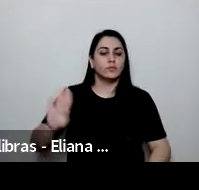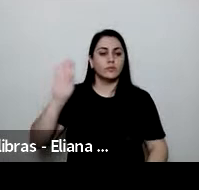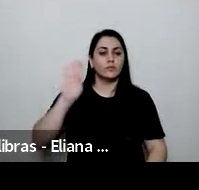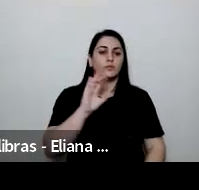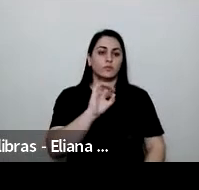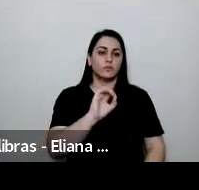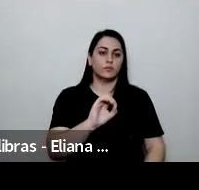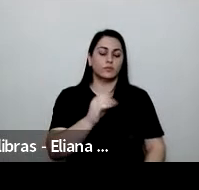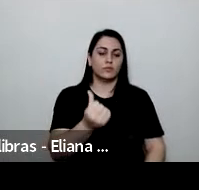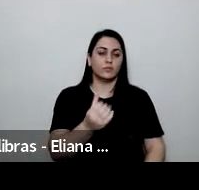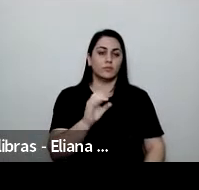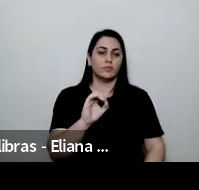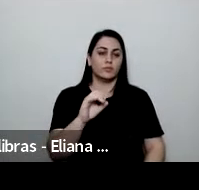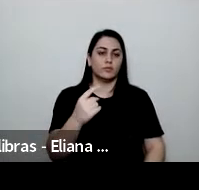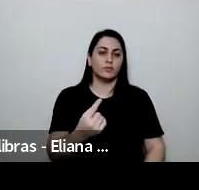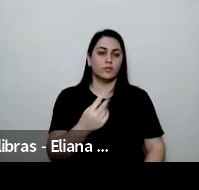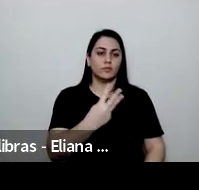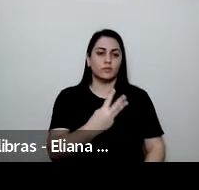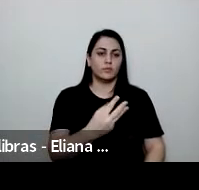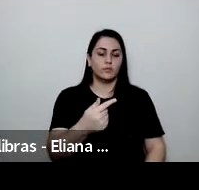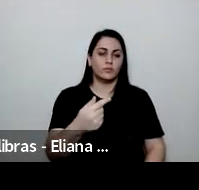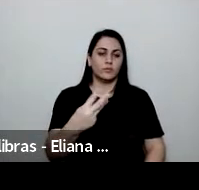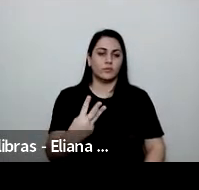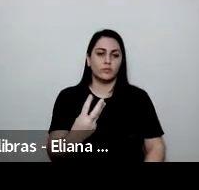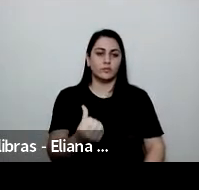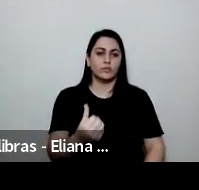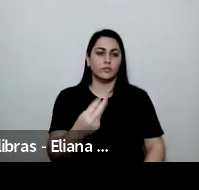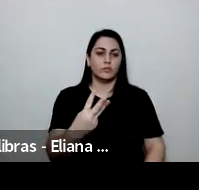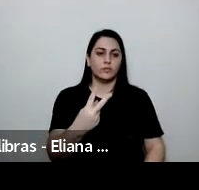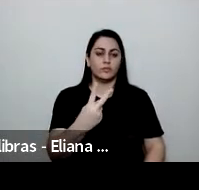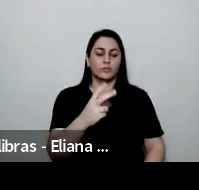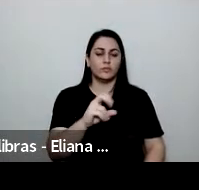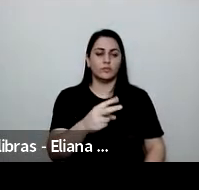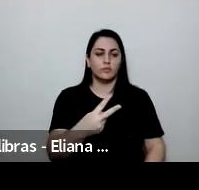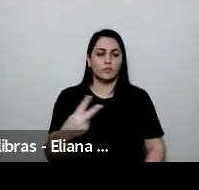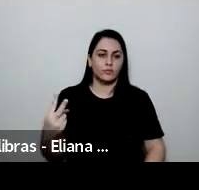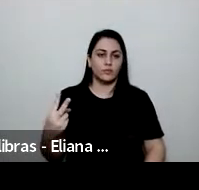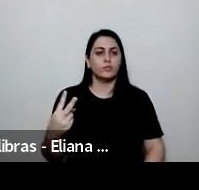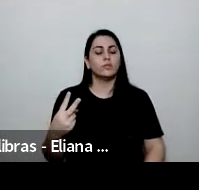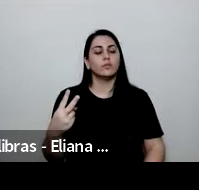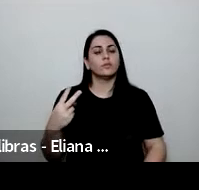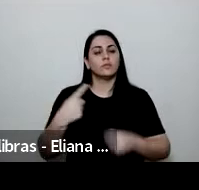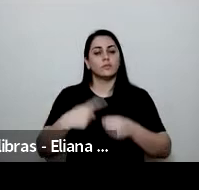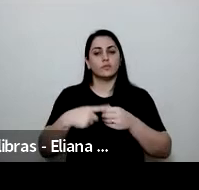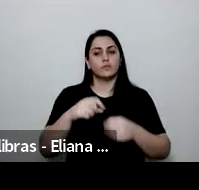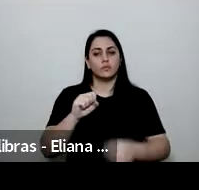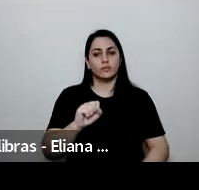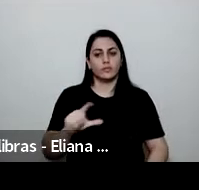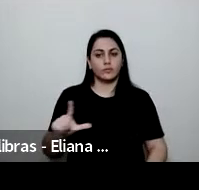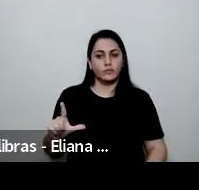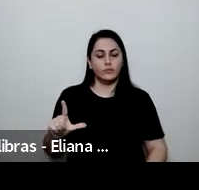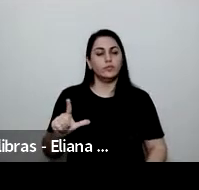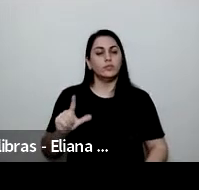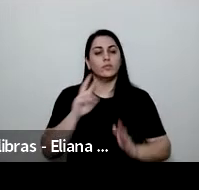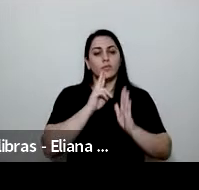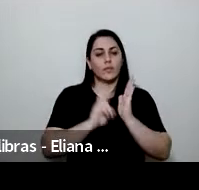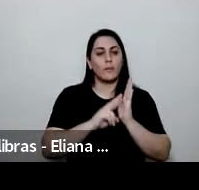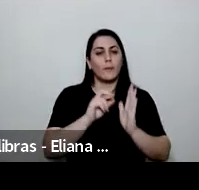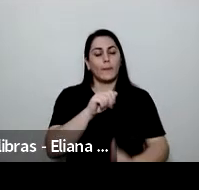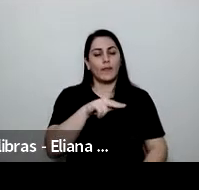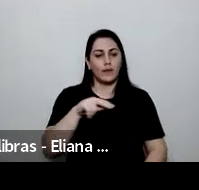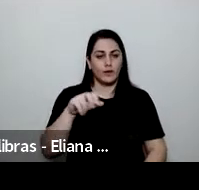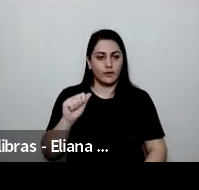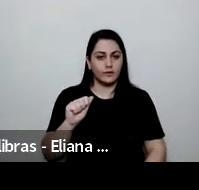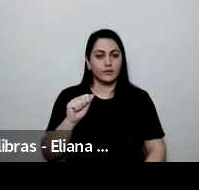601 373 63 2022 procedência São Luís relatora NA Graziela Santana